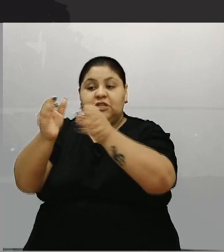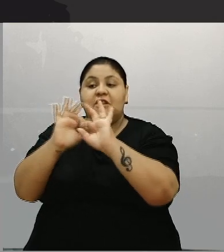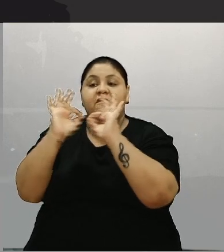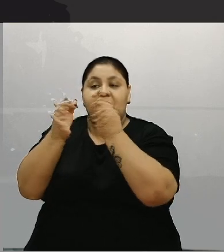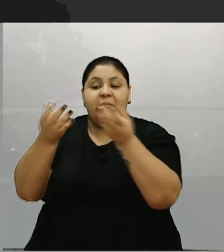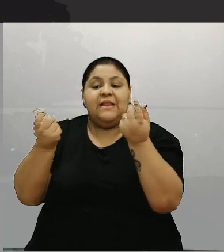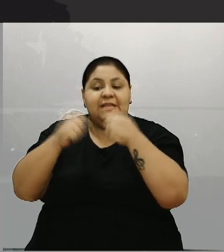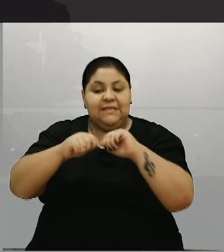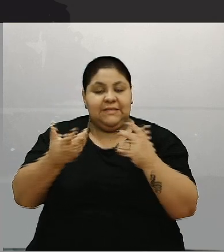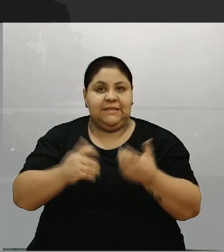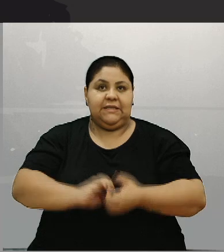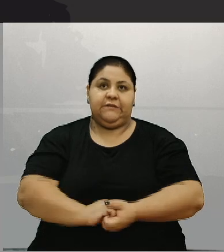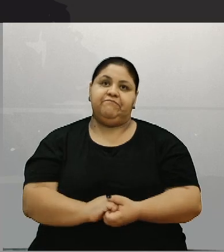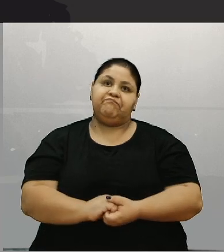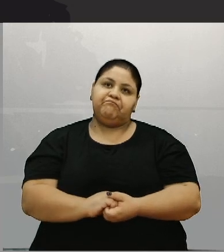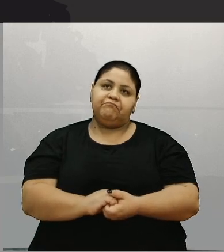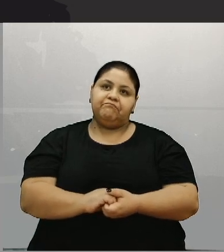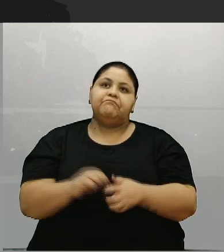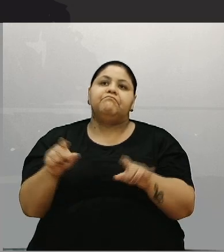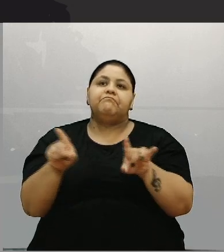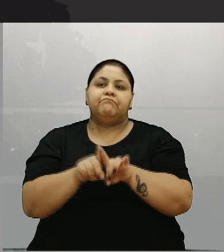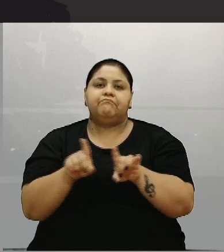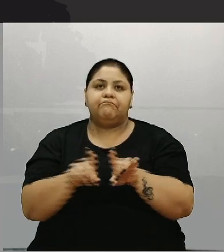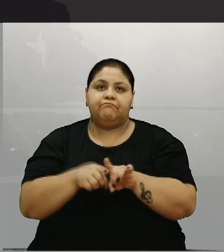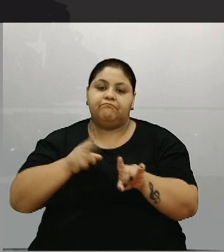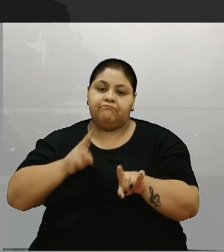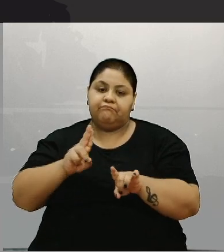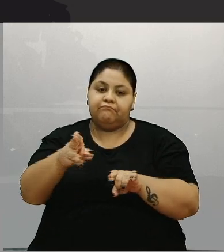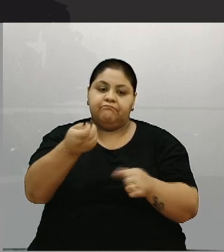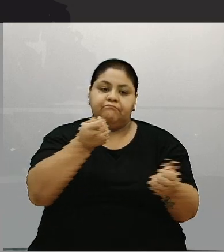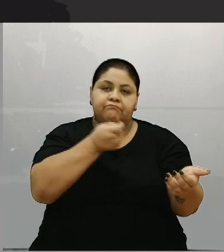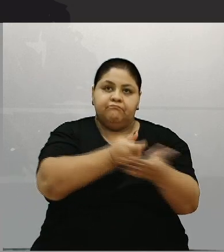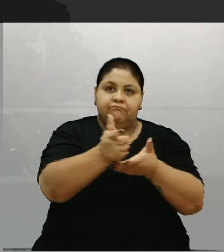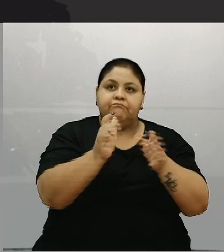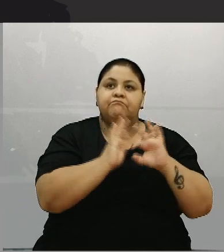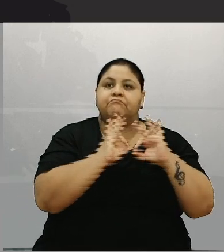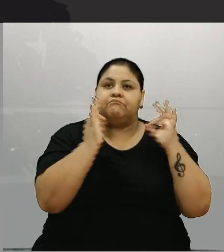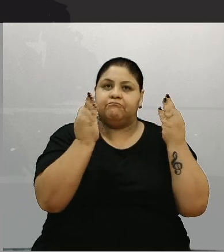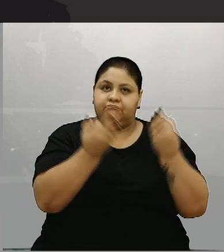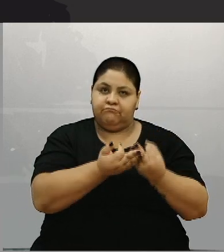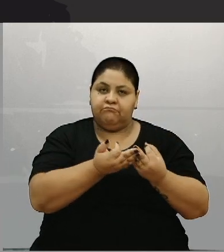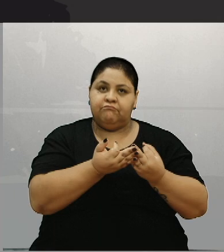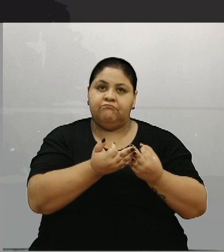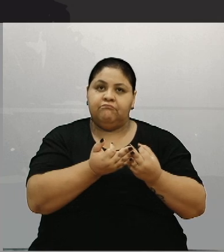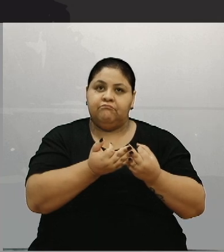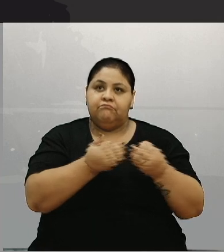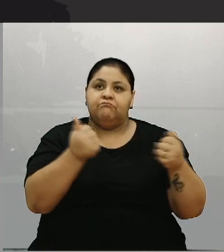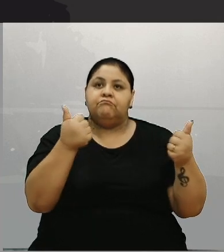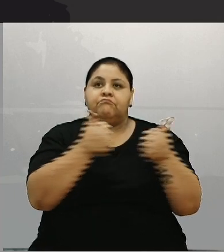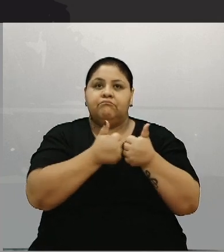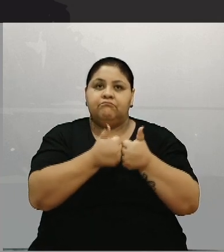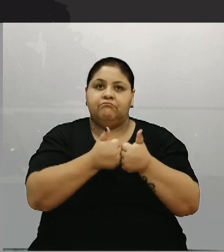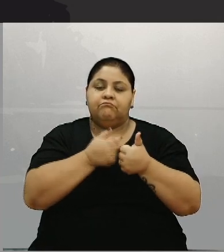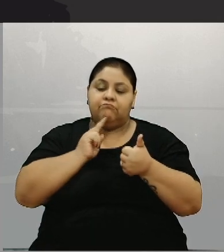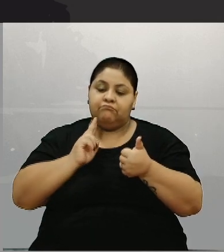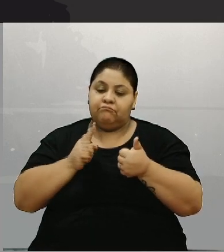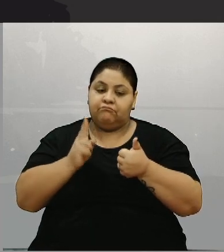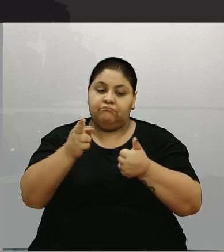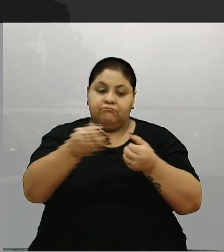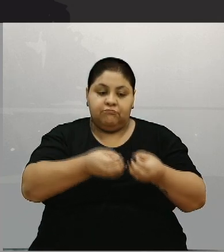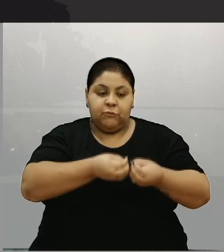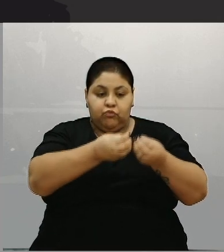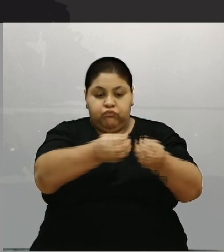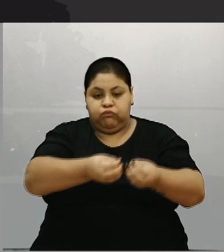necessitadas. Além disso, seguiremos comprando itens para essas famílias e, junto a isso, seguiremos fazendo as